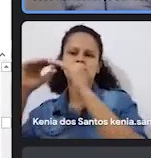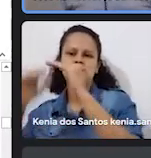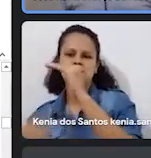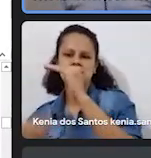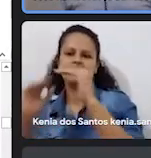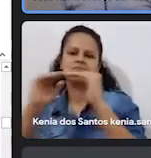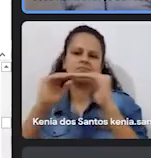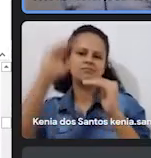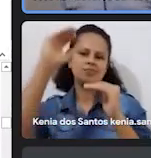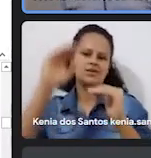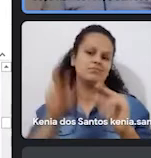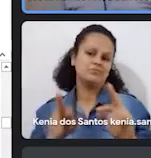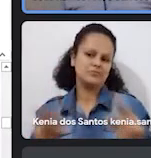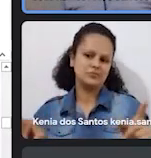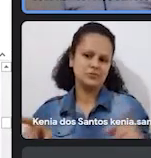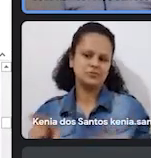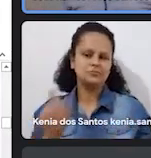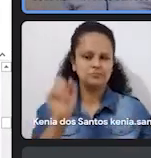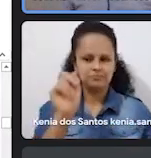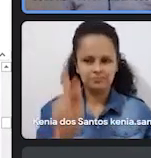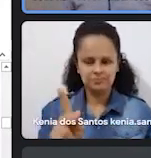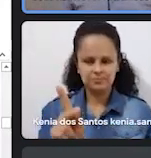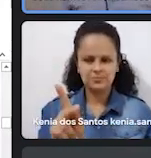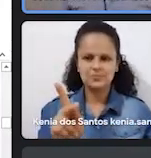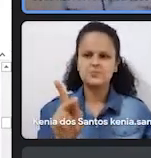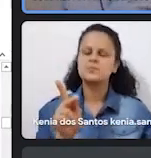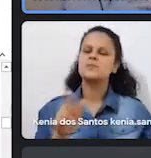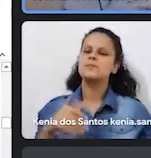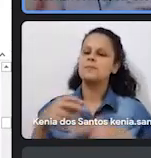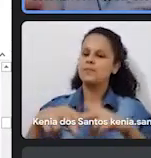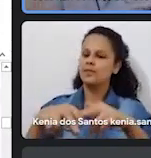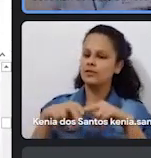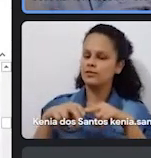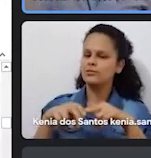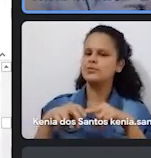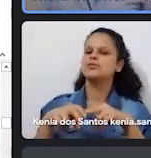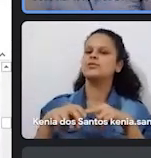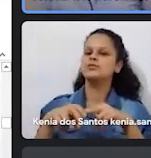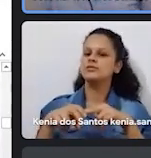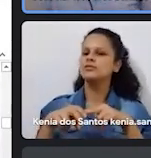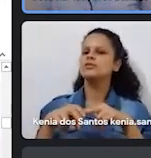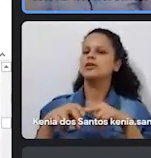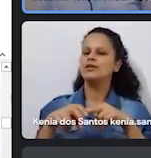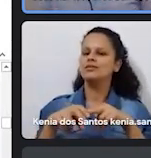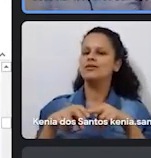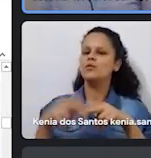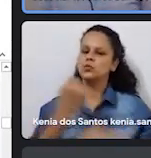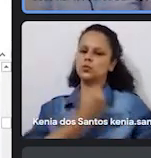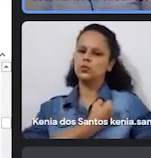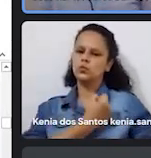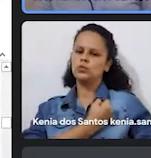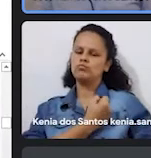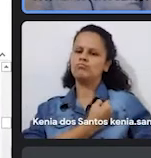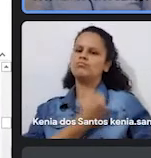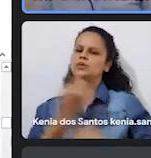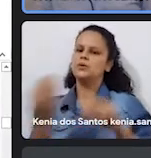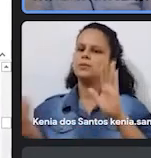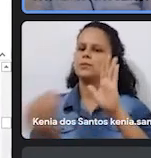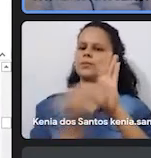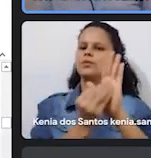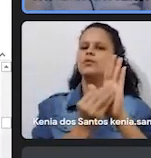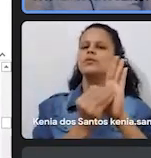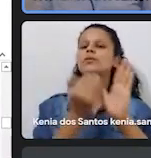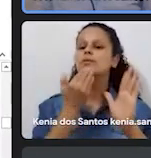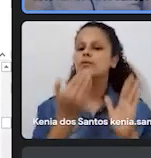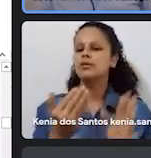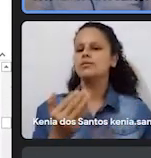Ok? Então, é por isso que coloca o limite de